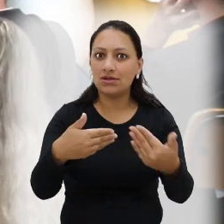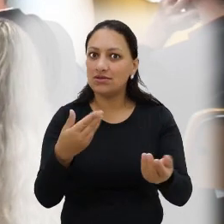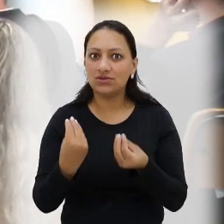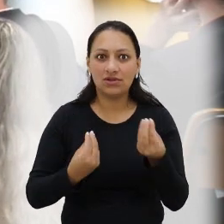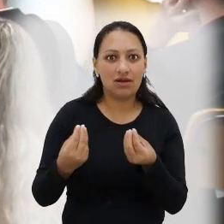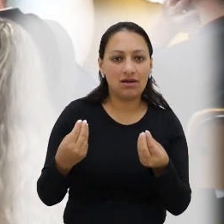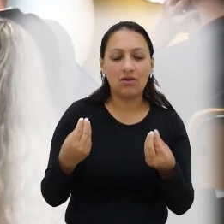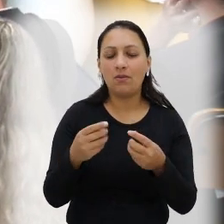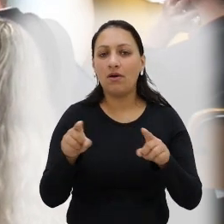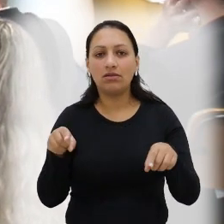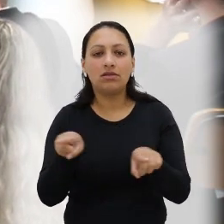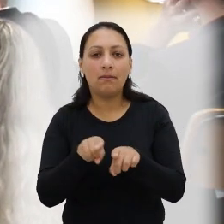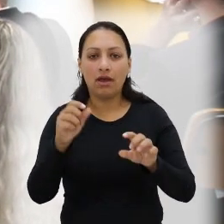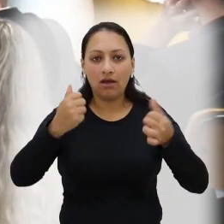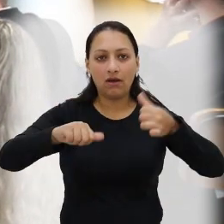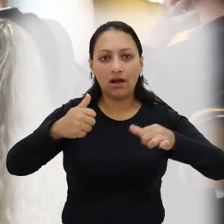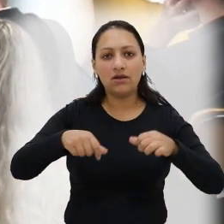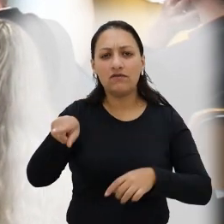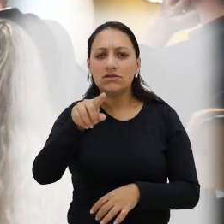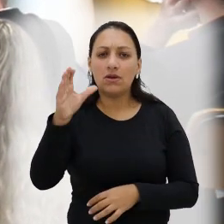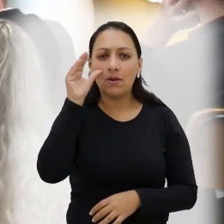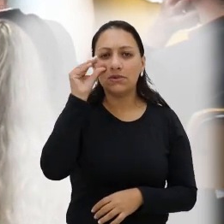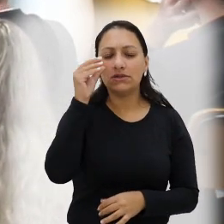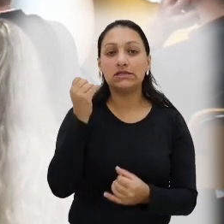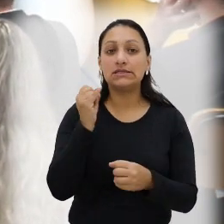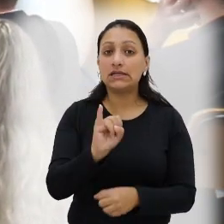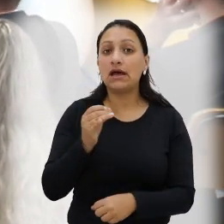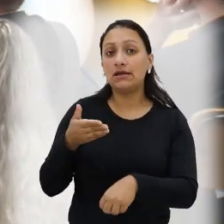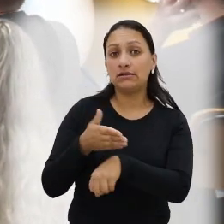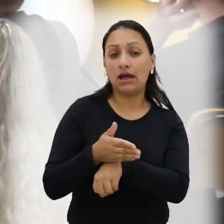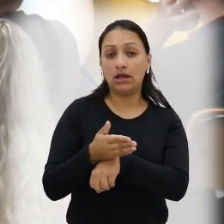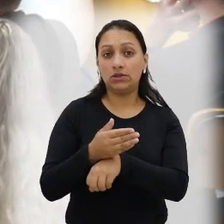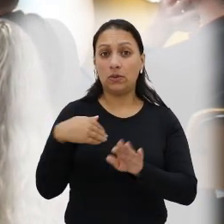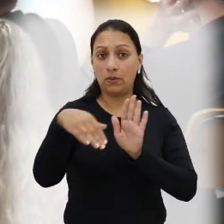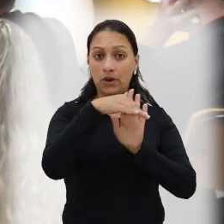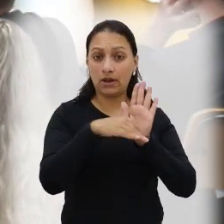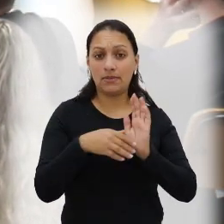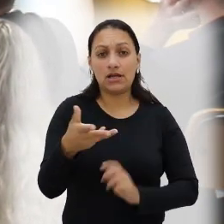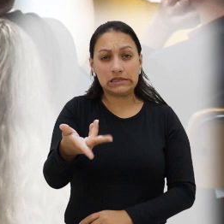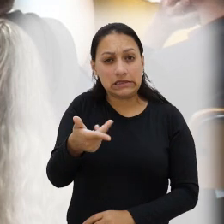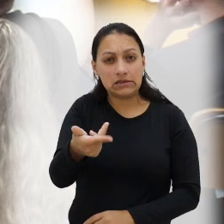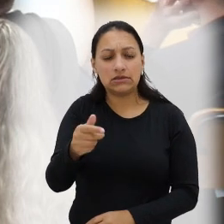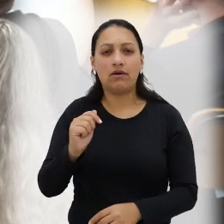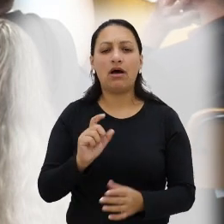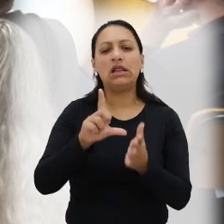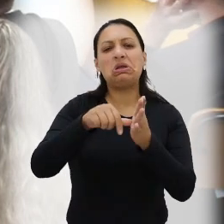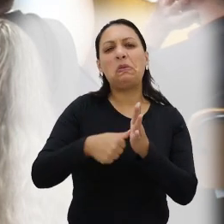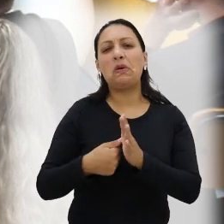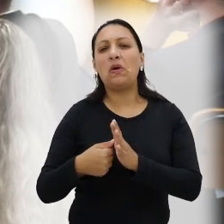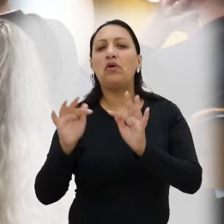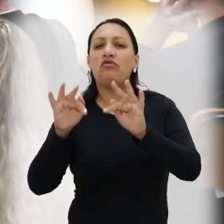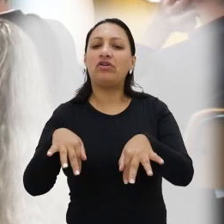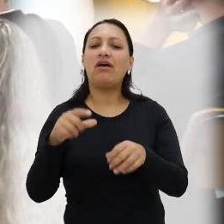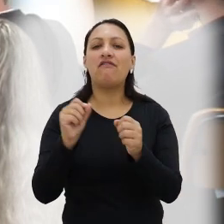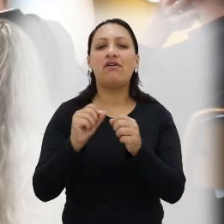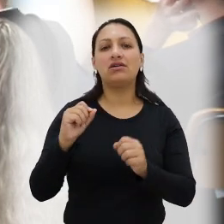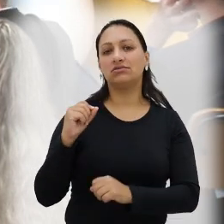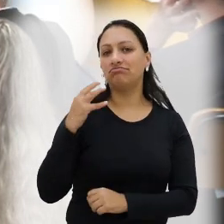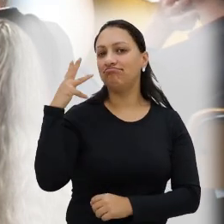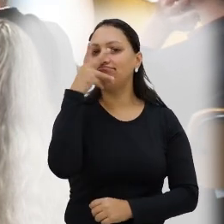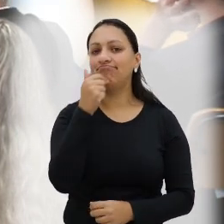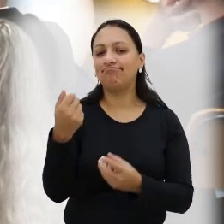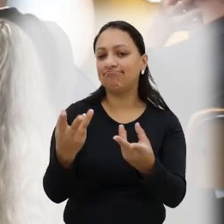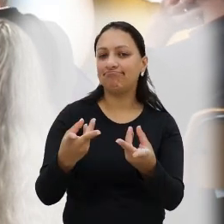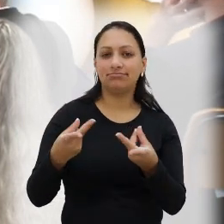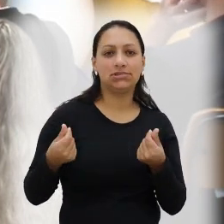isso. Se vocês entrarem num programa de aceleração, pensar, chega lá no final, faço um negócio lindo, maravilhoso, né,